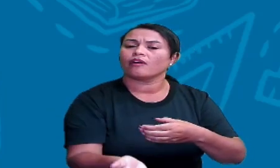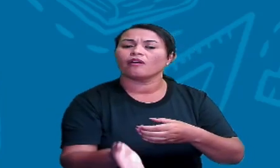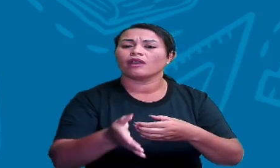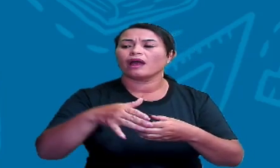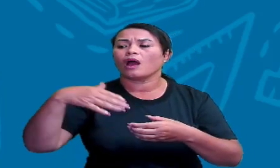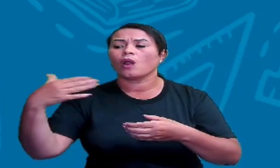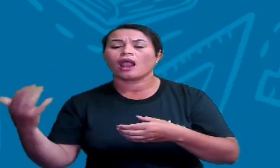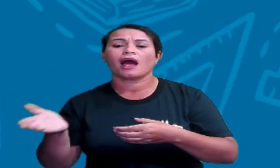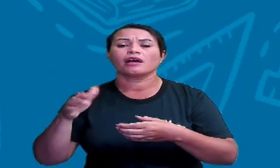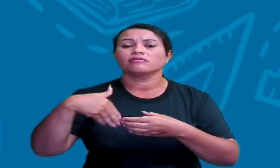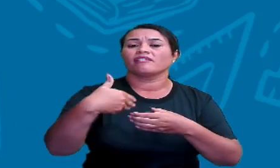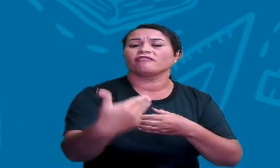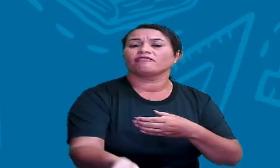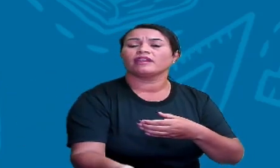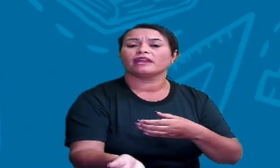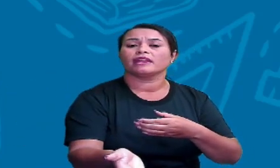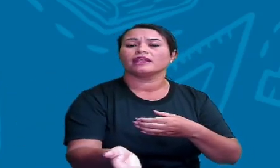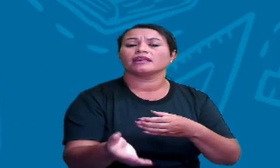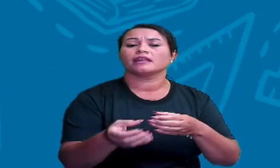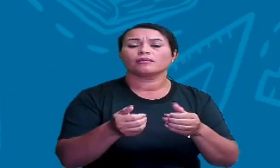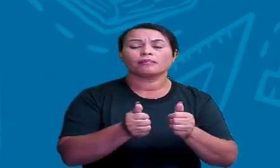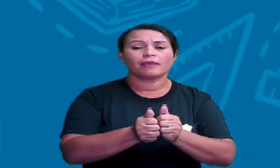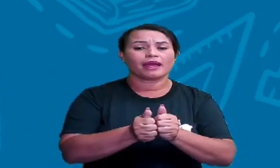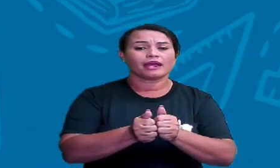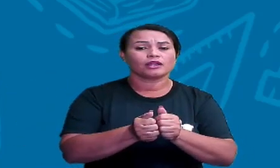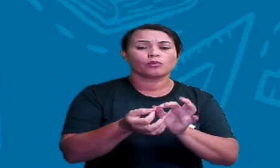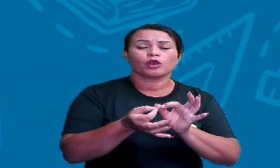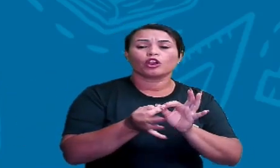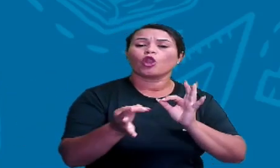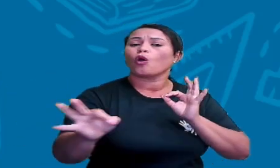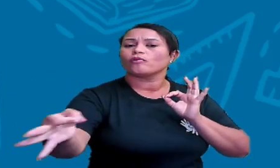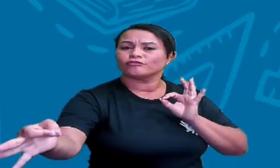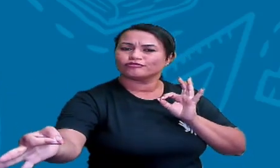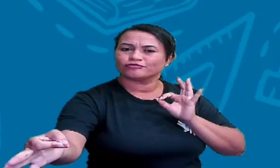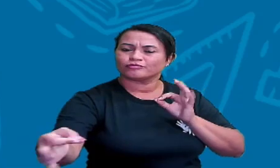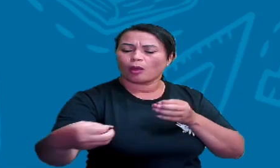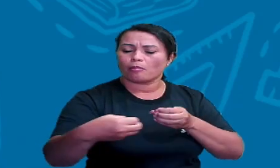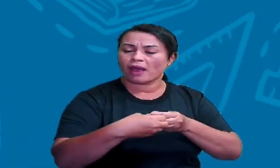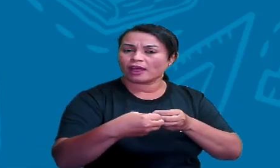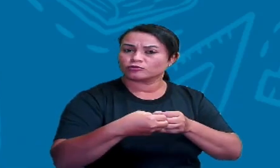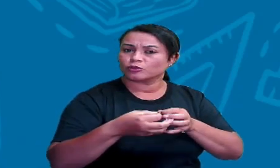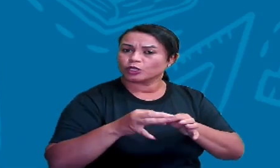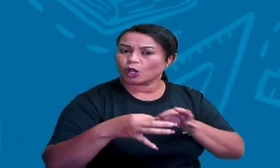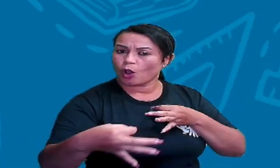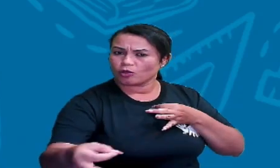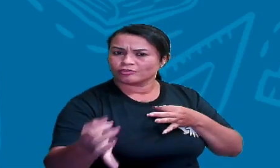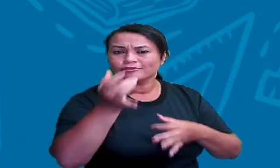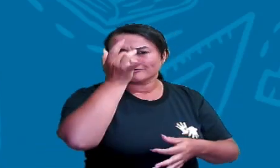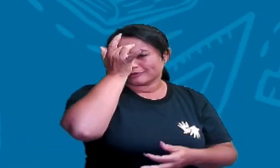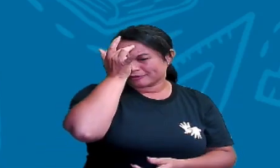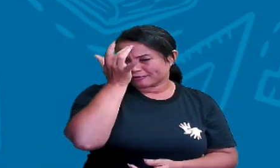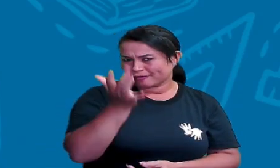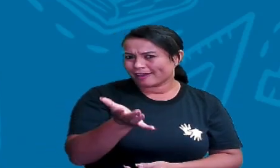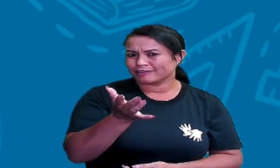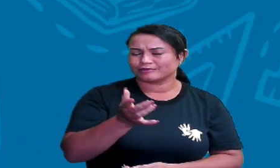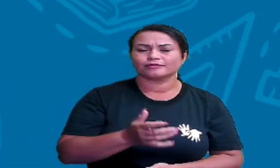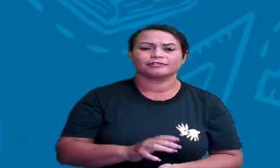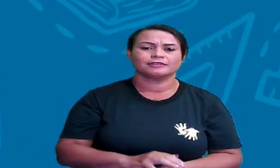lado, na frente, perto e longe, tá certo? Tá vendo como foi fácil essa